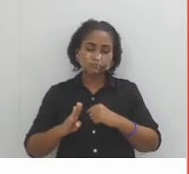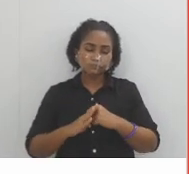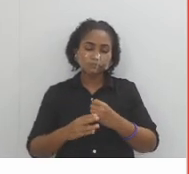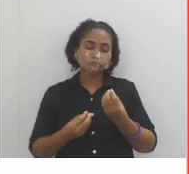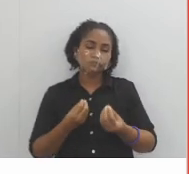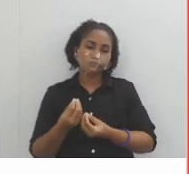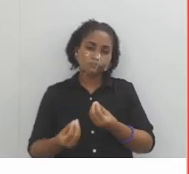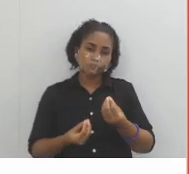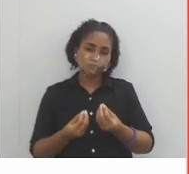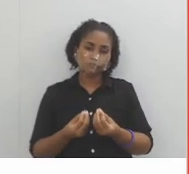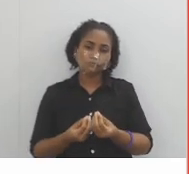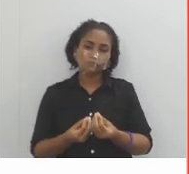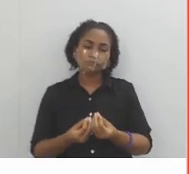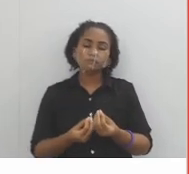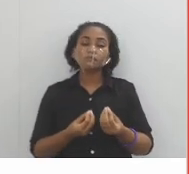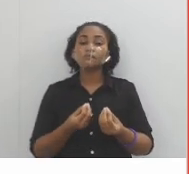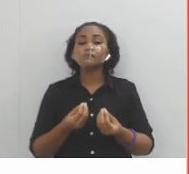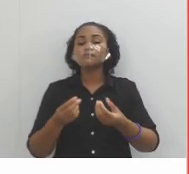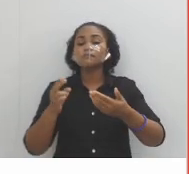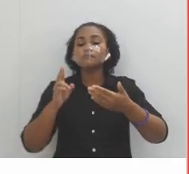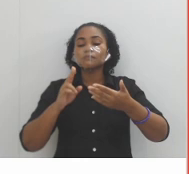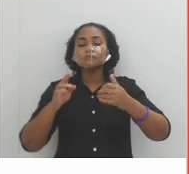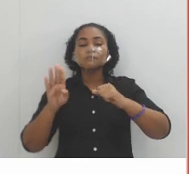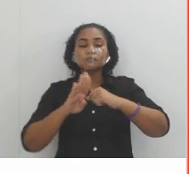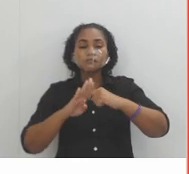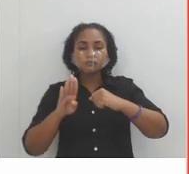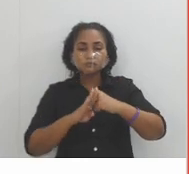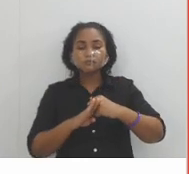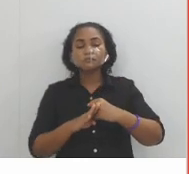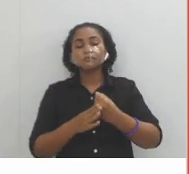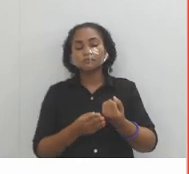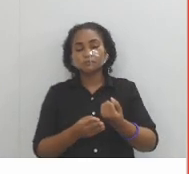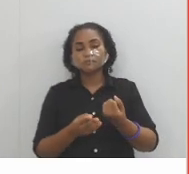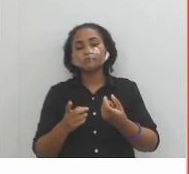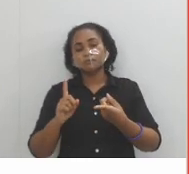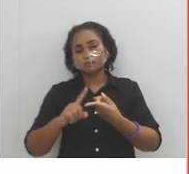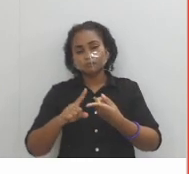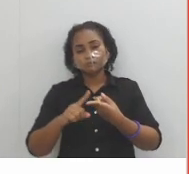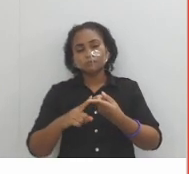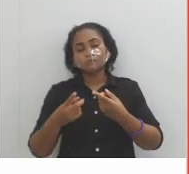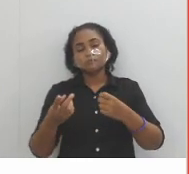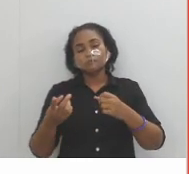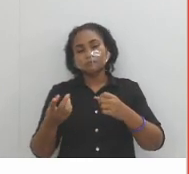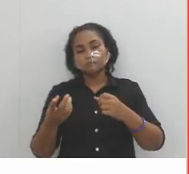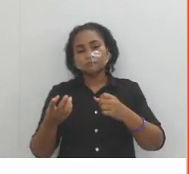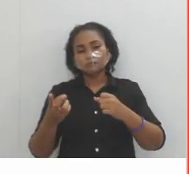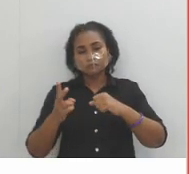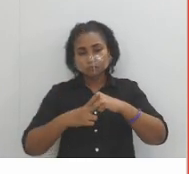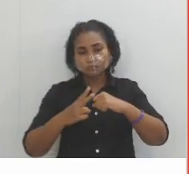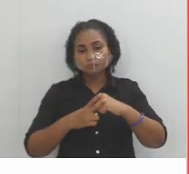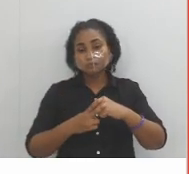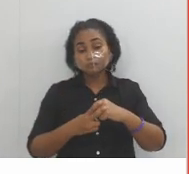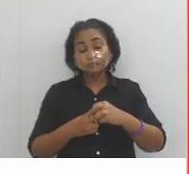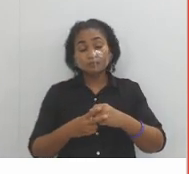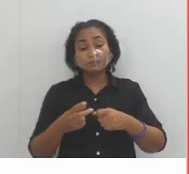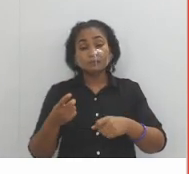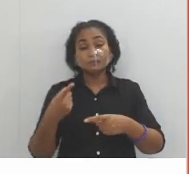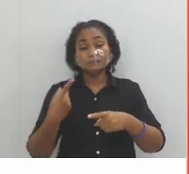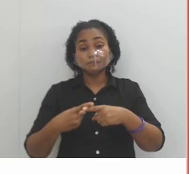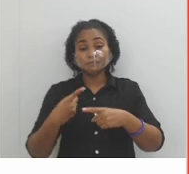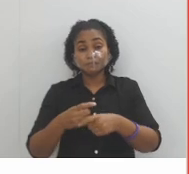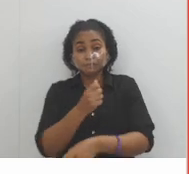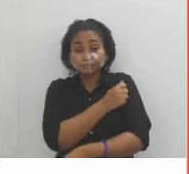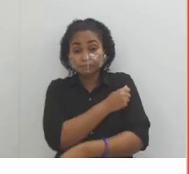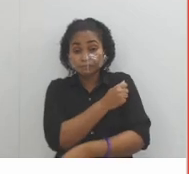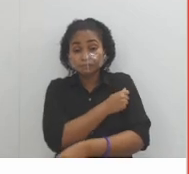a regência dos nomes e dos verbos, né? Como esse participante do Enem do ano passado,